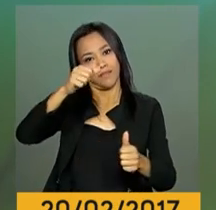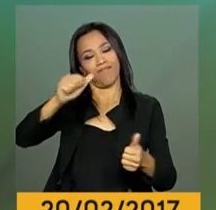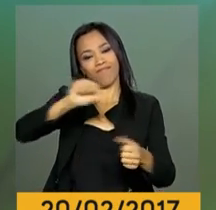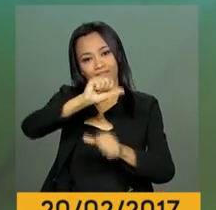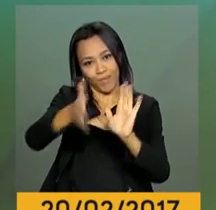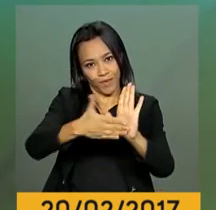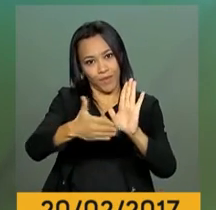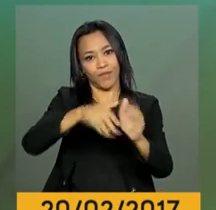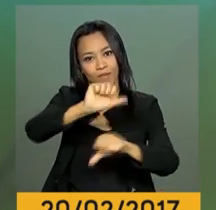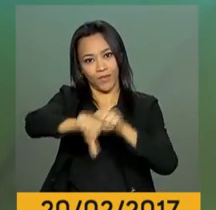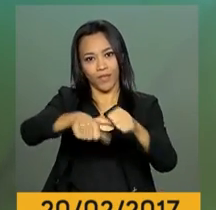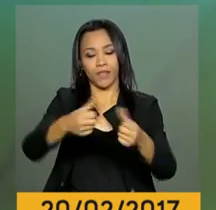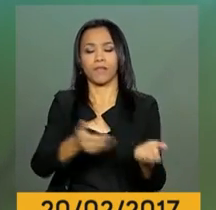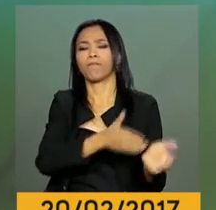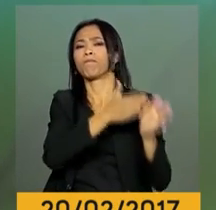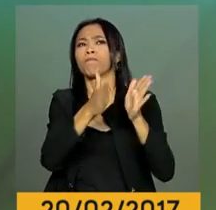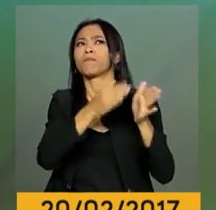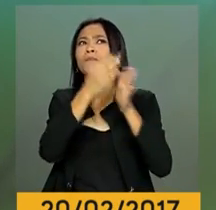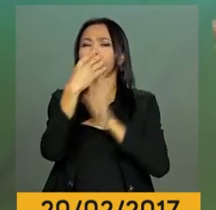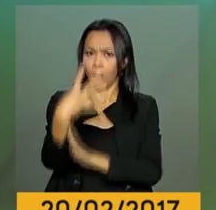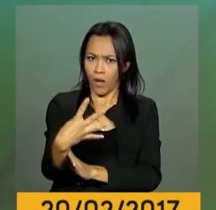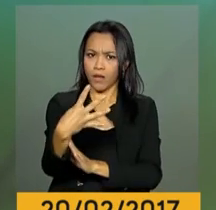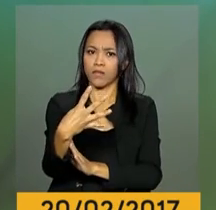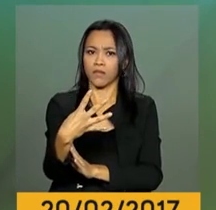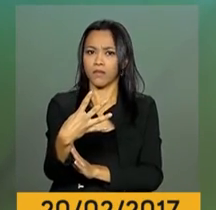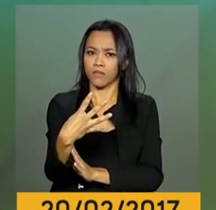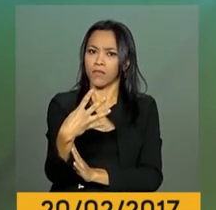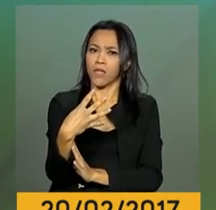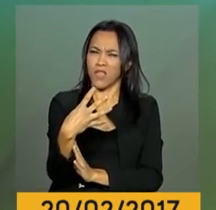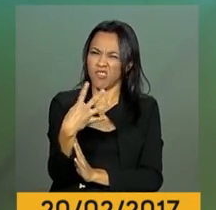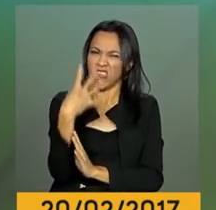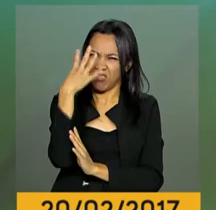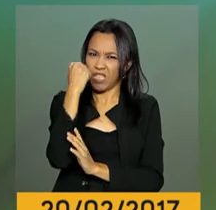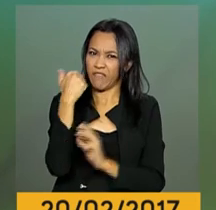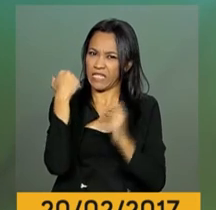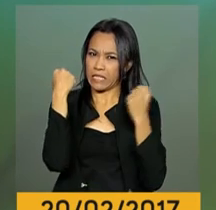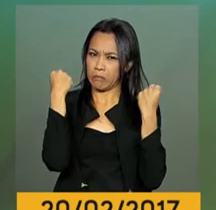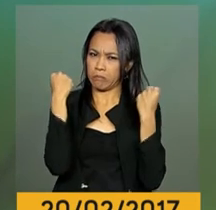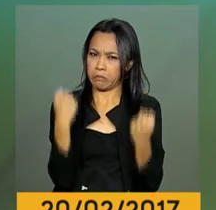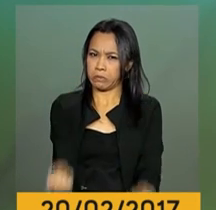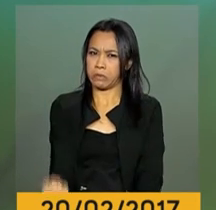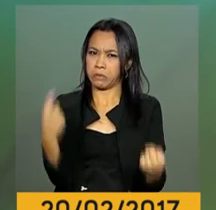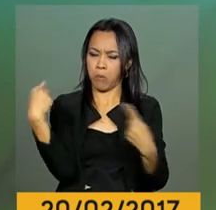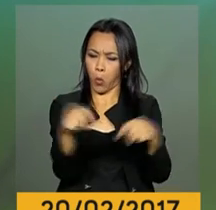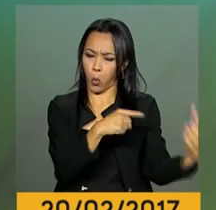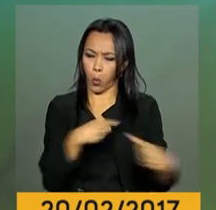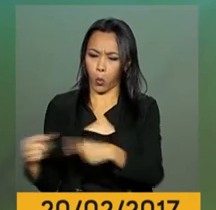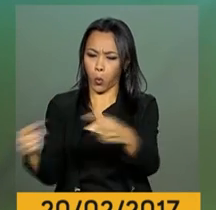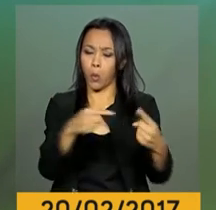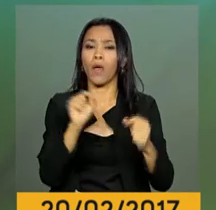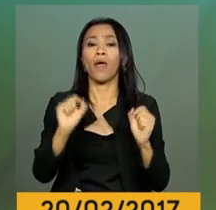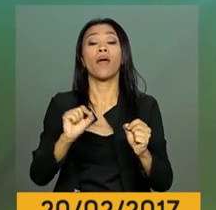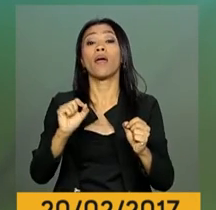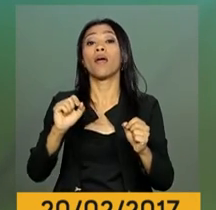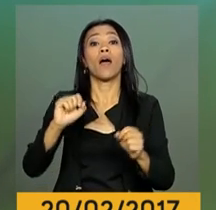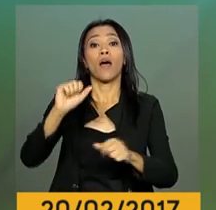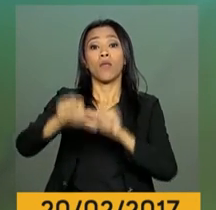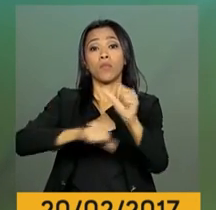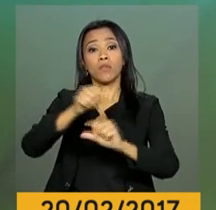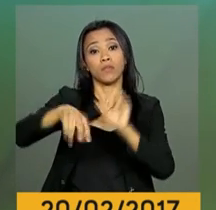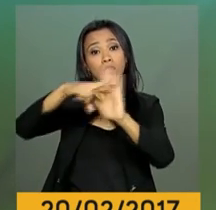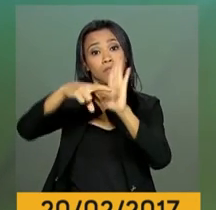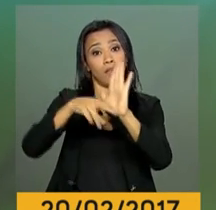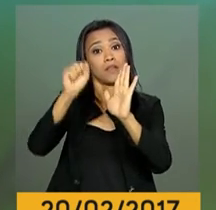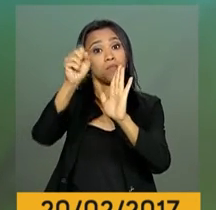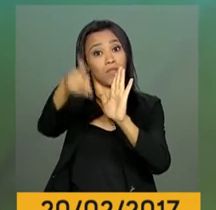eu reconheço, algumas discussões serão mais intensas, a reforma da Previdência, mas que parte de um dado fundamental. Ou